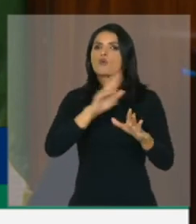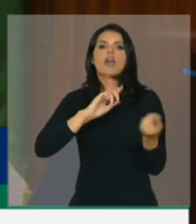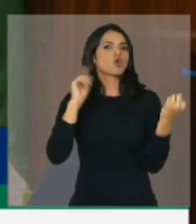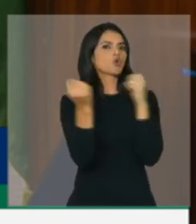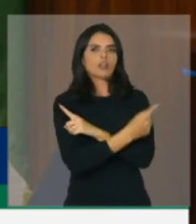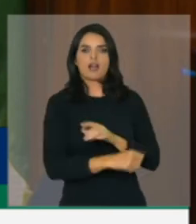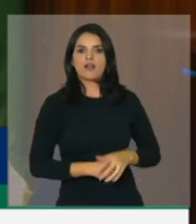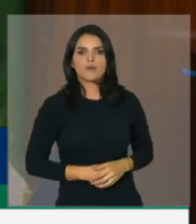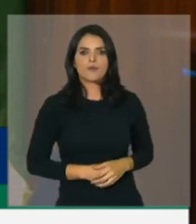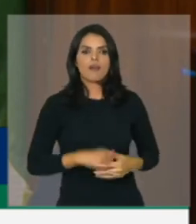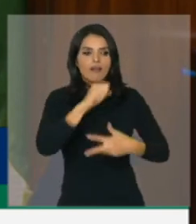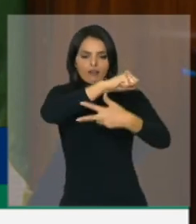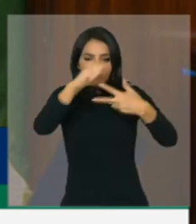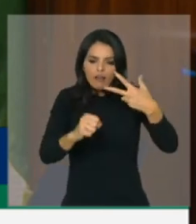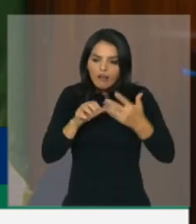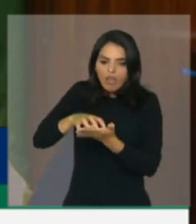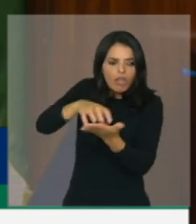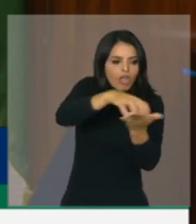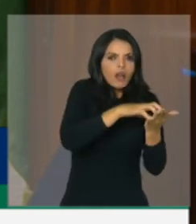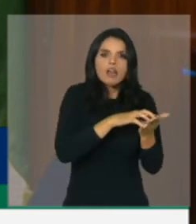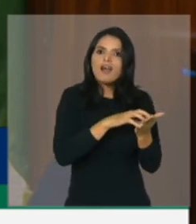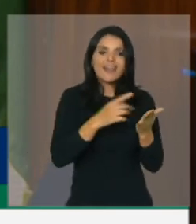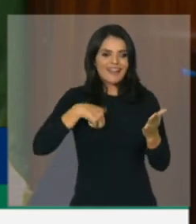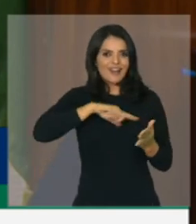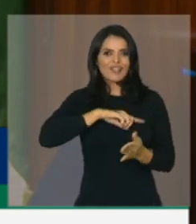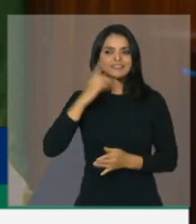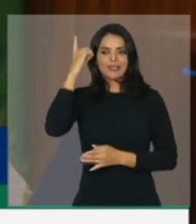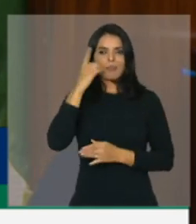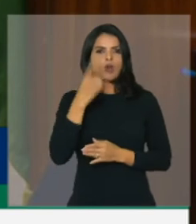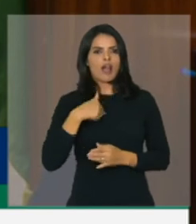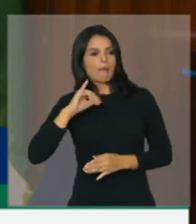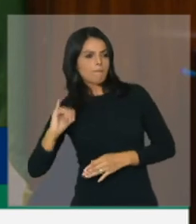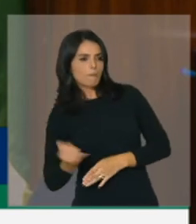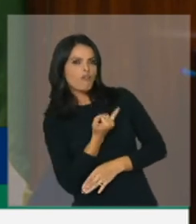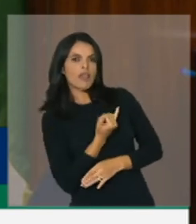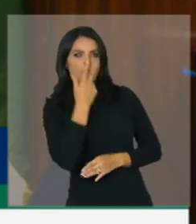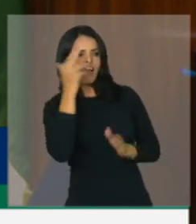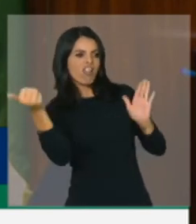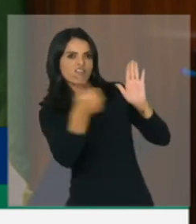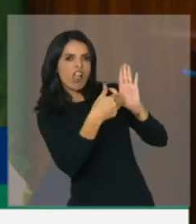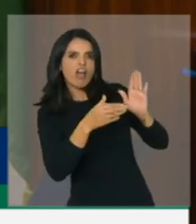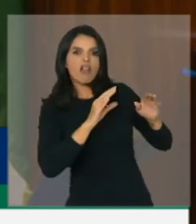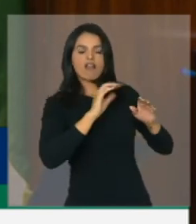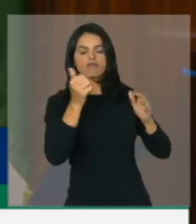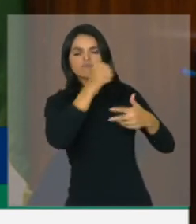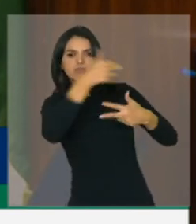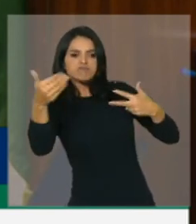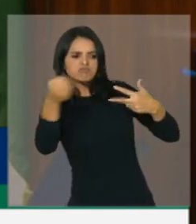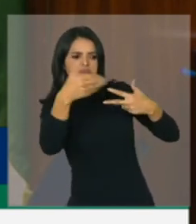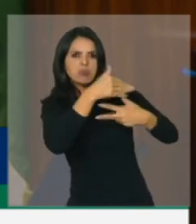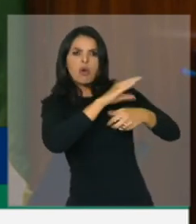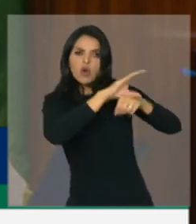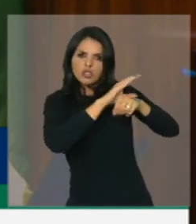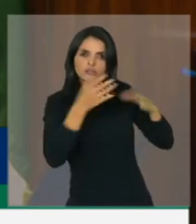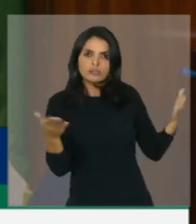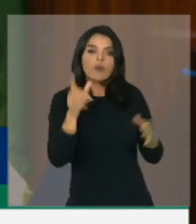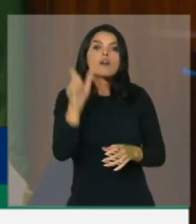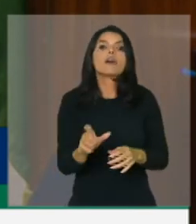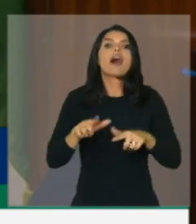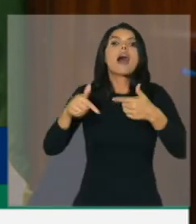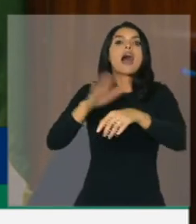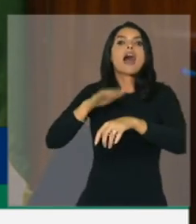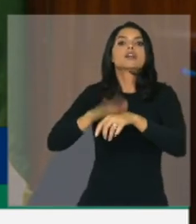Esses institutos não podem ser usados para desconstituí-la. Que os atos praticados pelo deputado Daniel